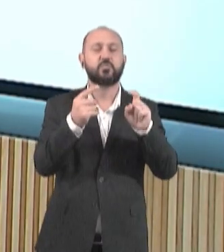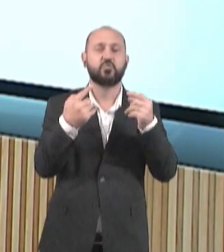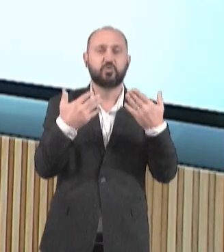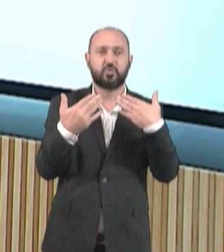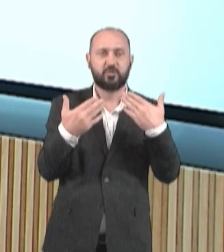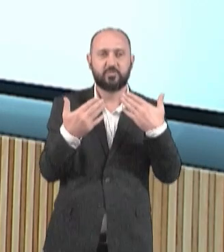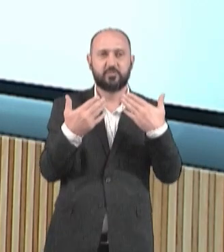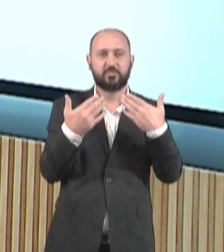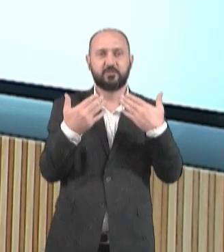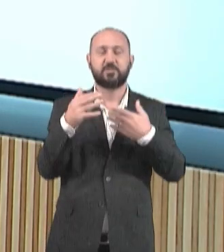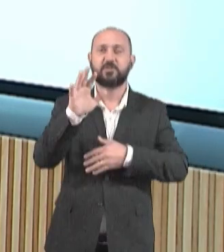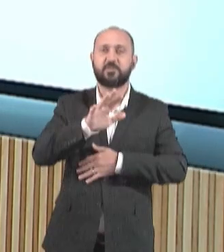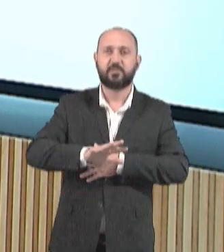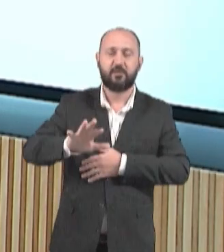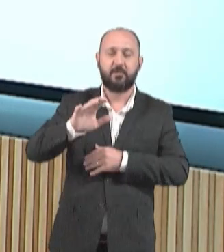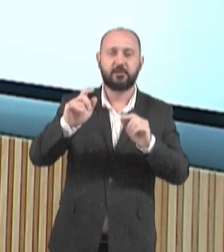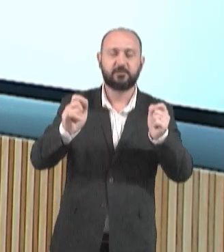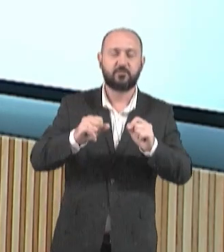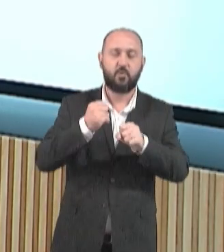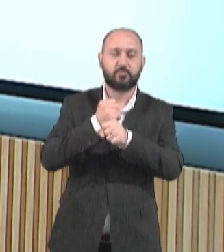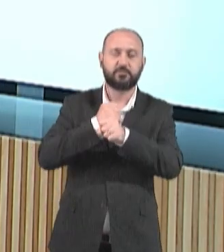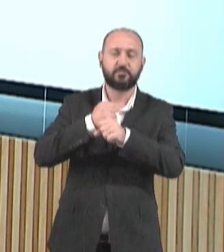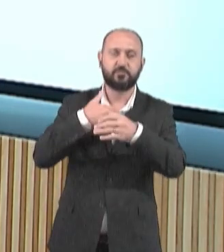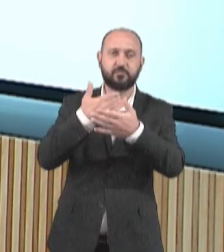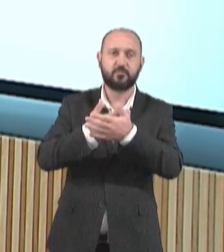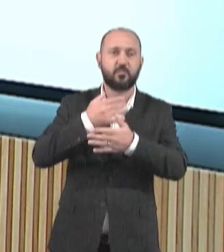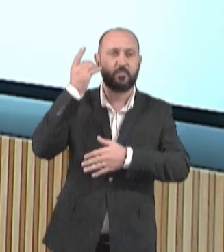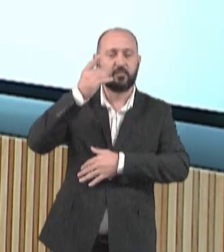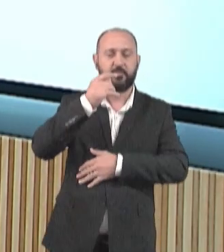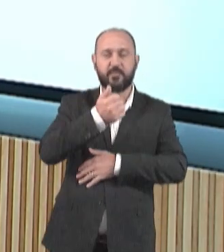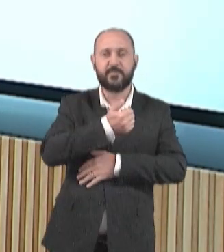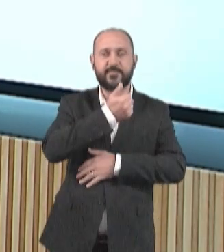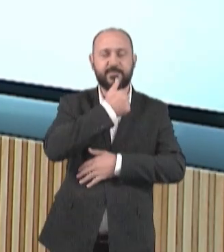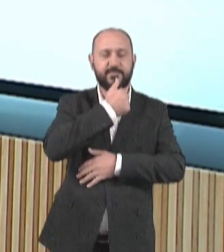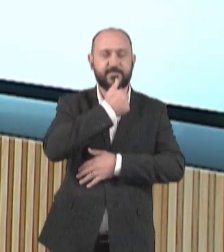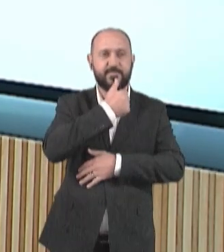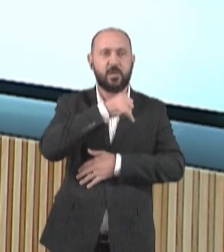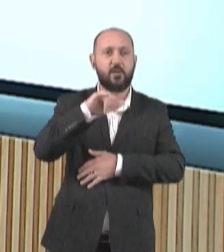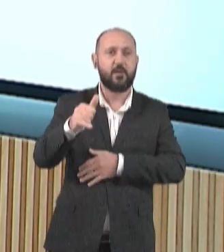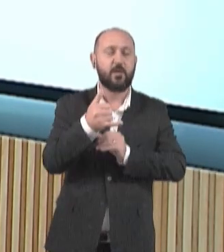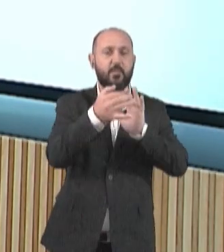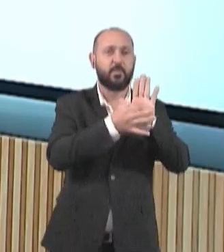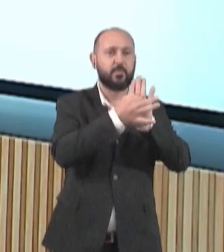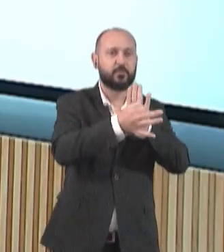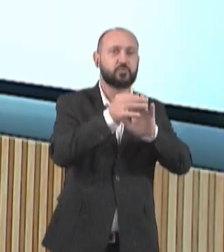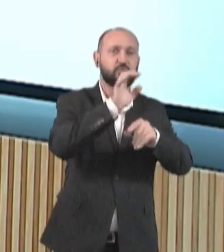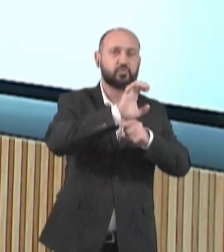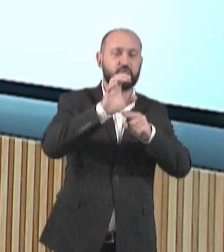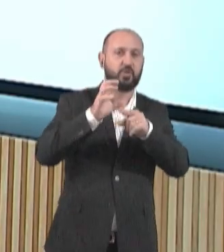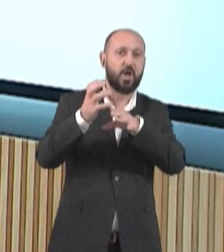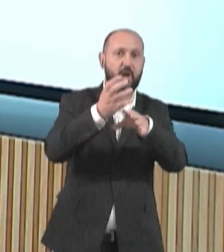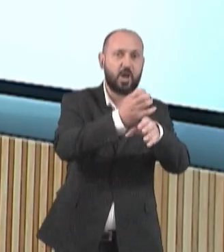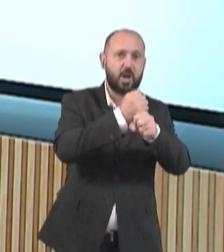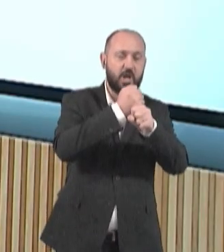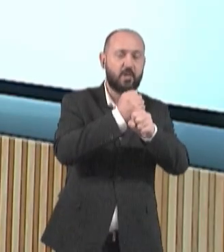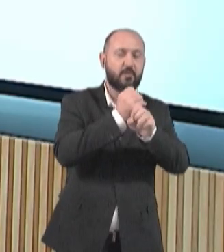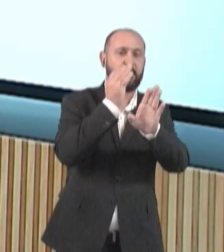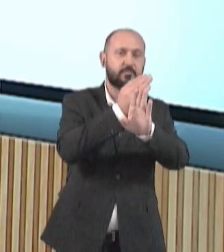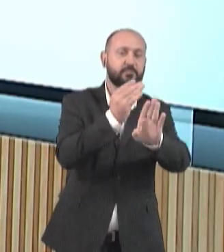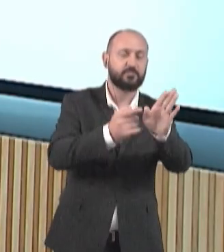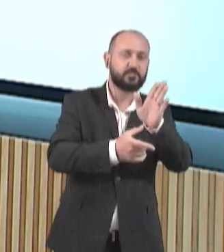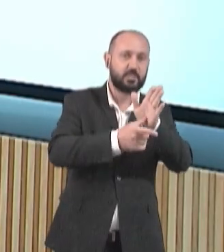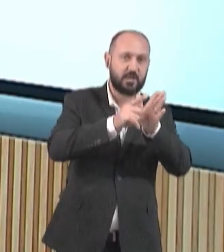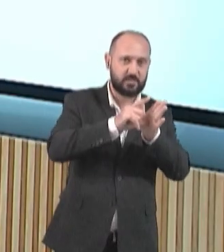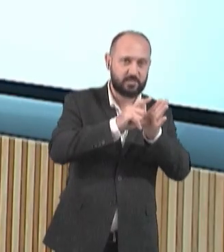vem discutindo de maneira mais efetiva nos últimos anos, então o deputado Neno Razuc, ao mesmo tempo que propõe que o Estado se engaje no diagnóstico